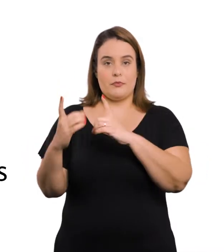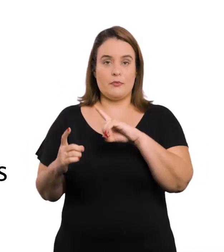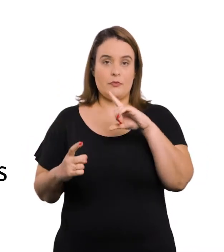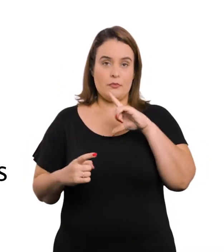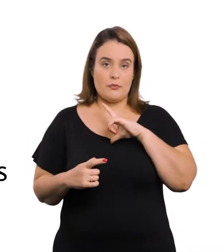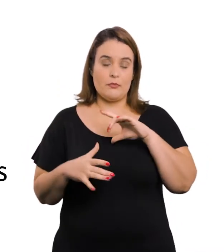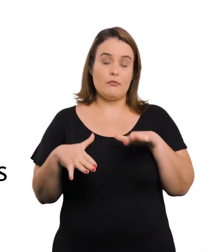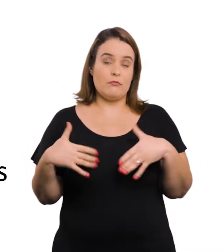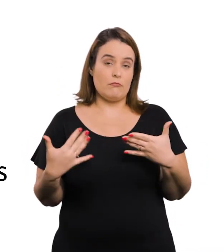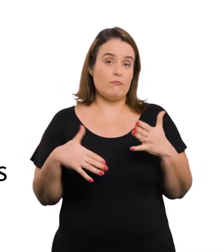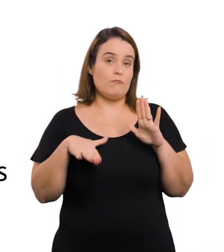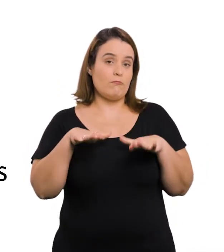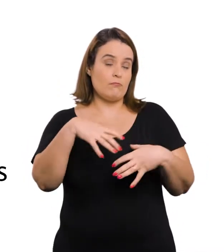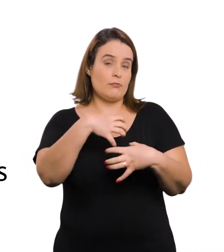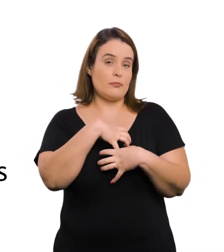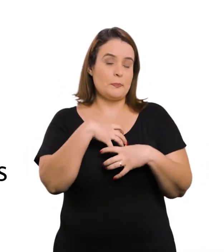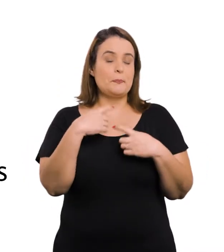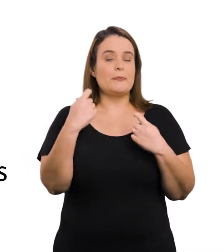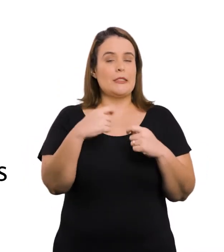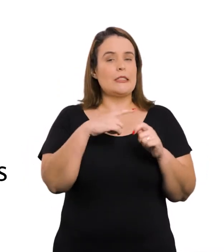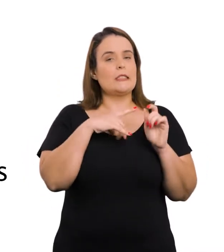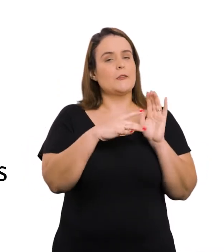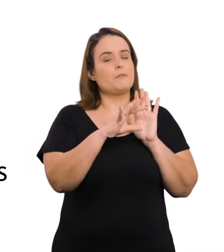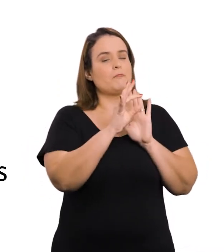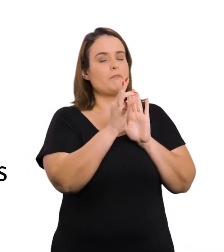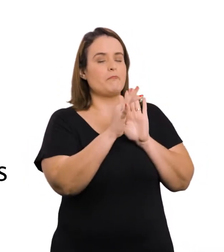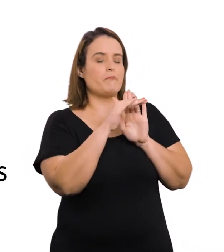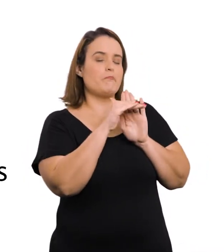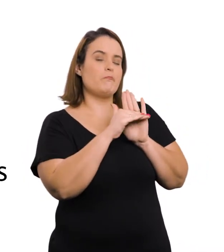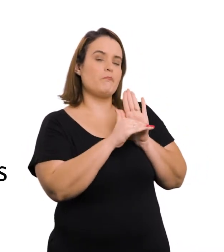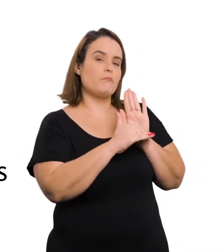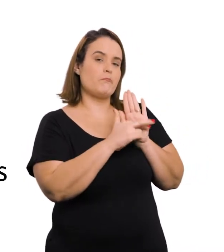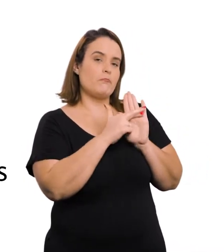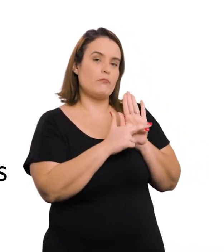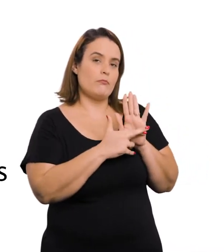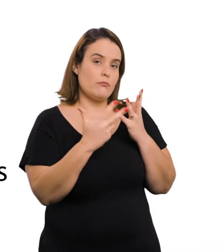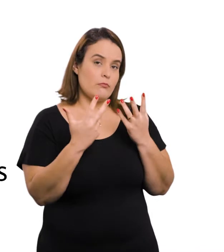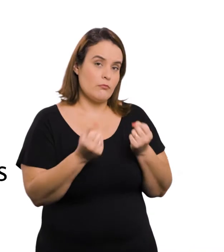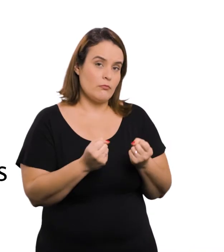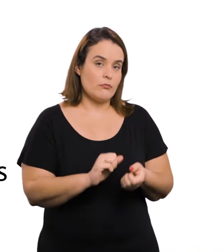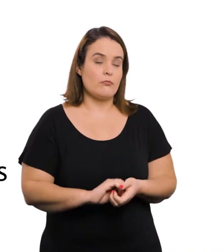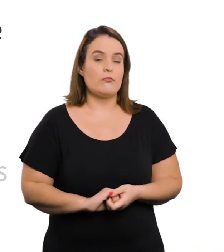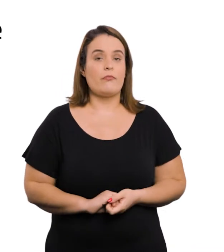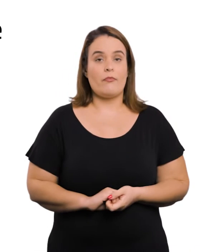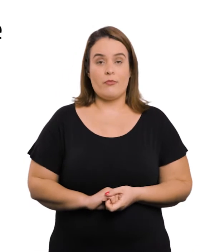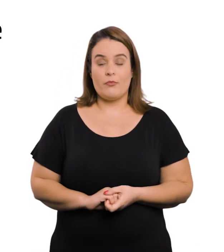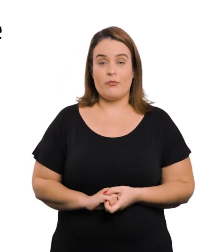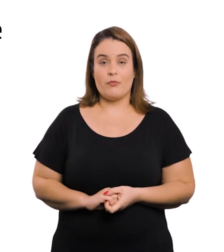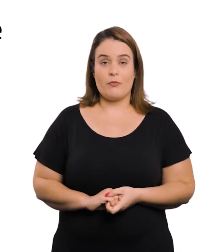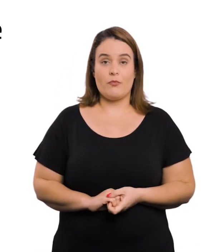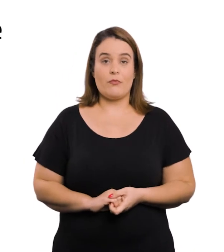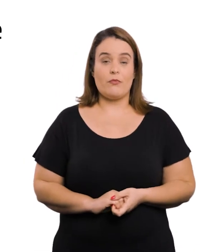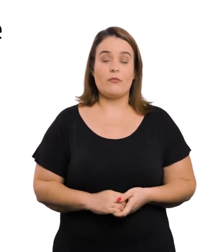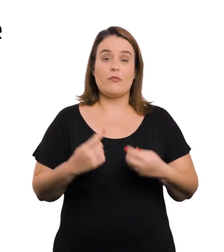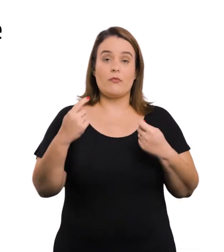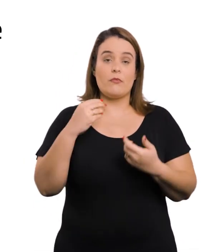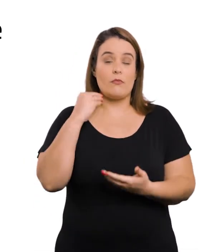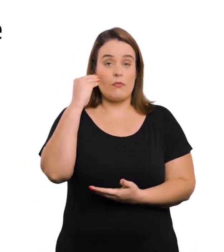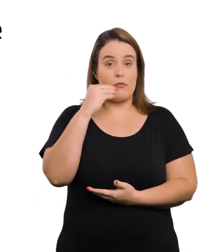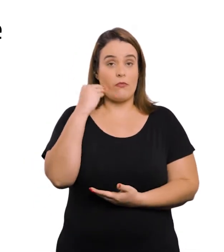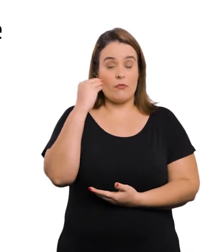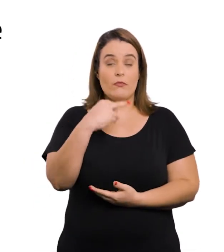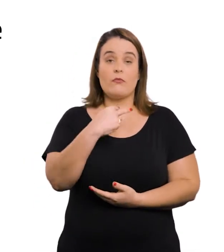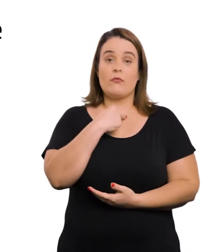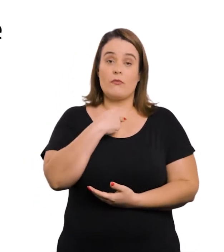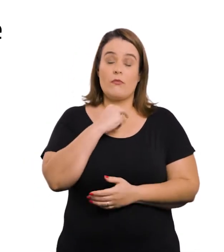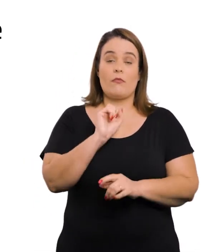Em algumas situações, será necessário definir critérios mais flexíveis para admissão. A exigência de experiência para ocupar